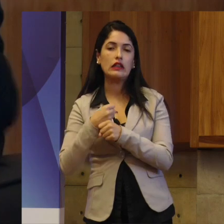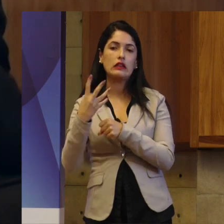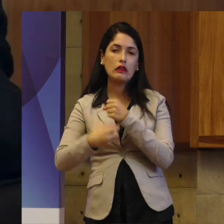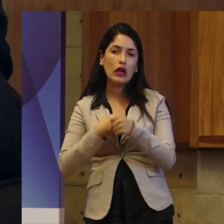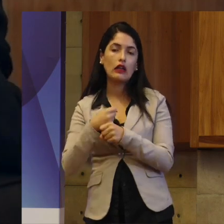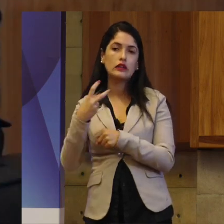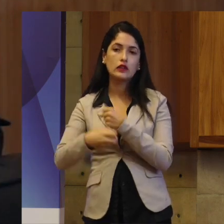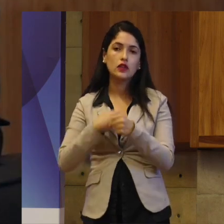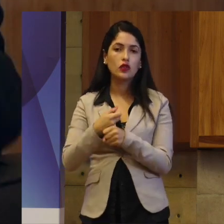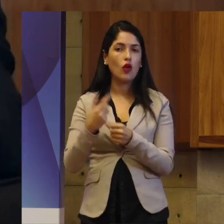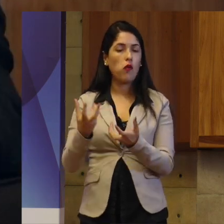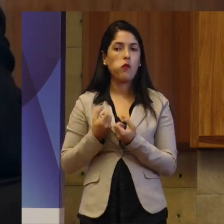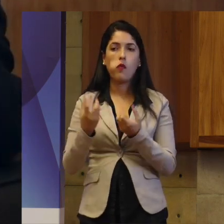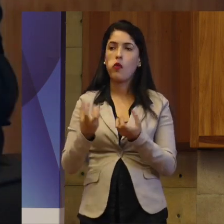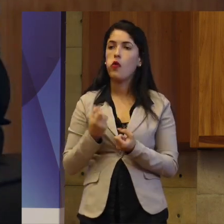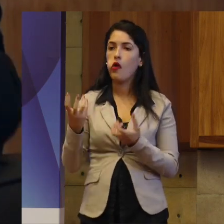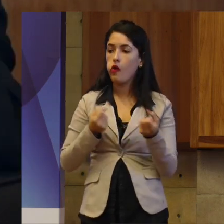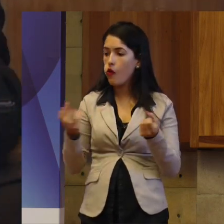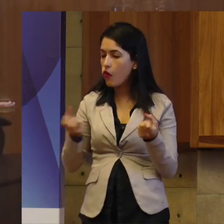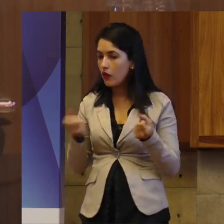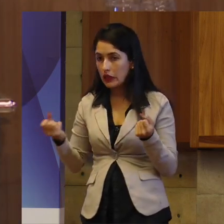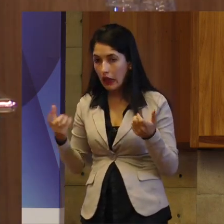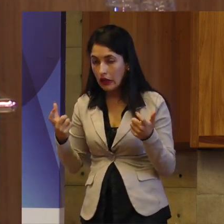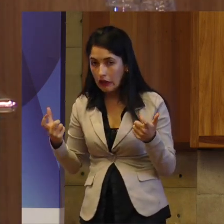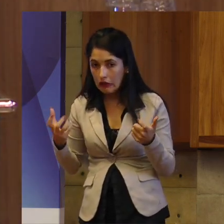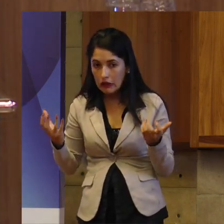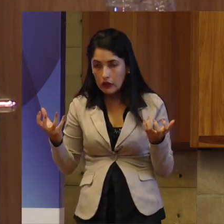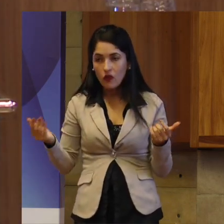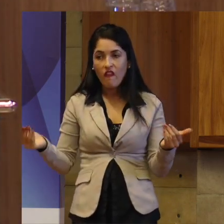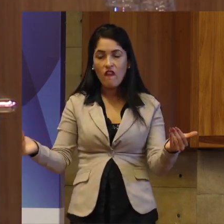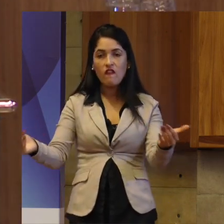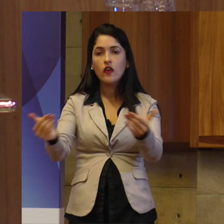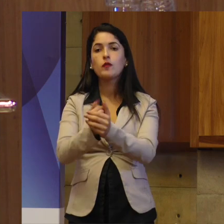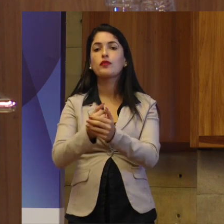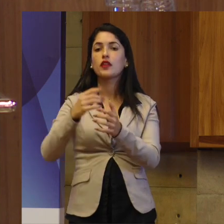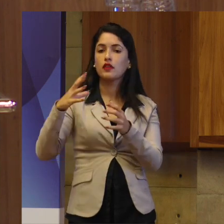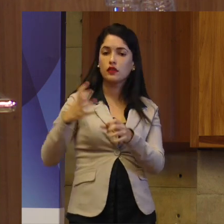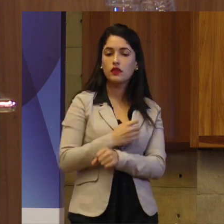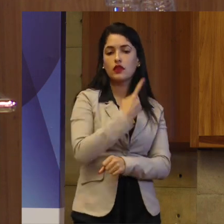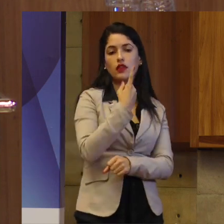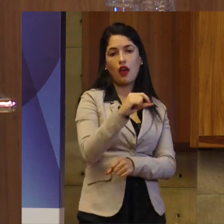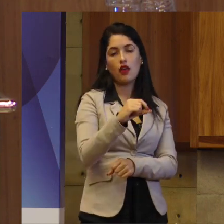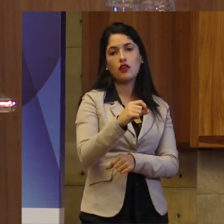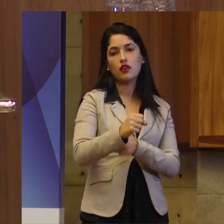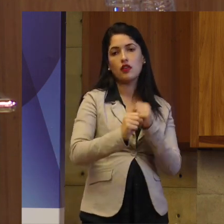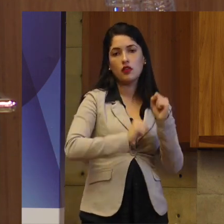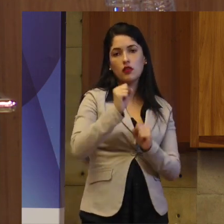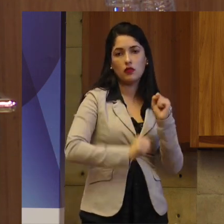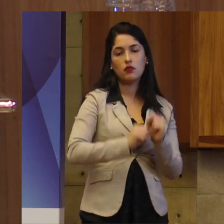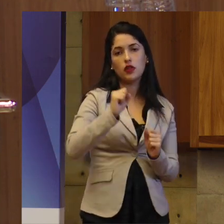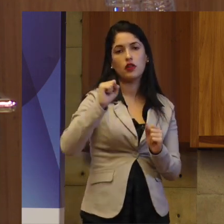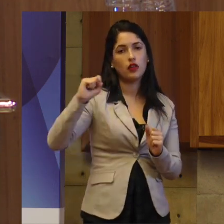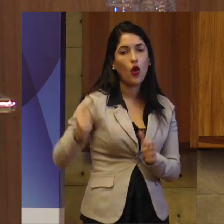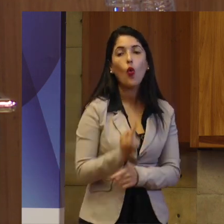só absorvendo dinheiro, só absorvendo venture capital. E aí uma entre cada 10 explode e paga por todas as